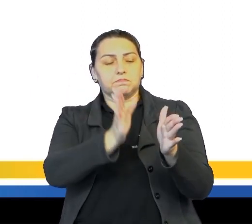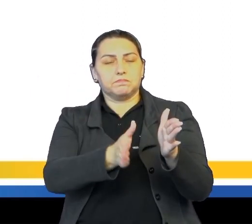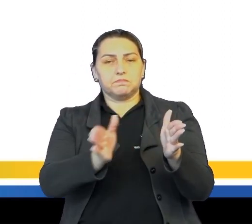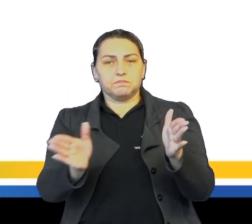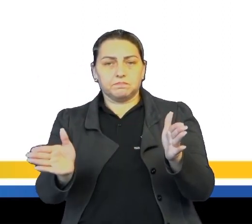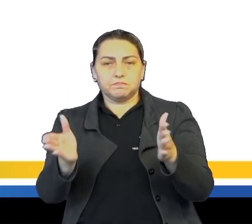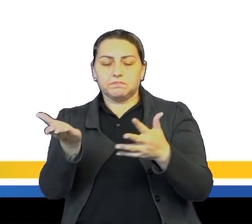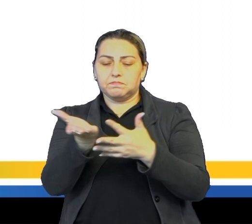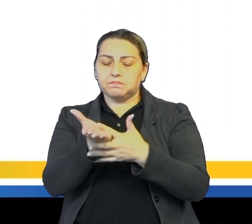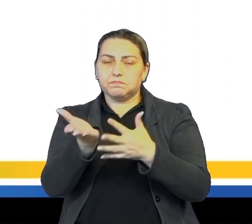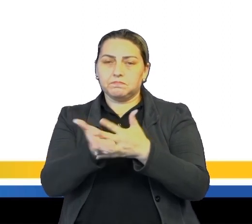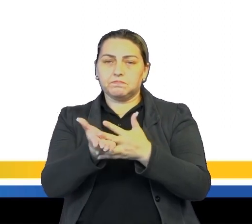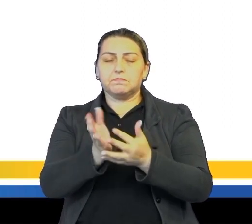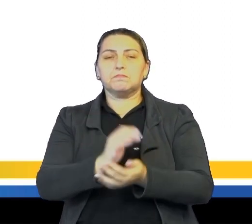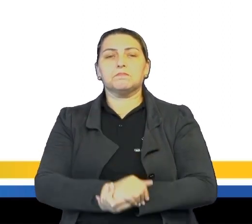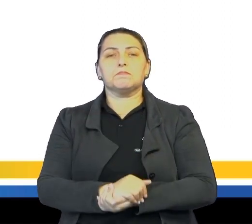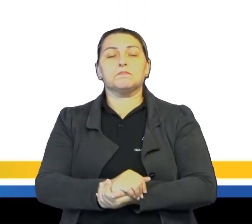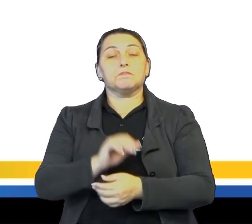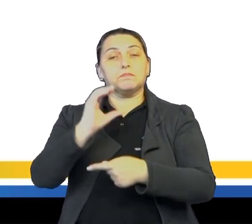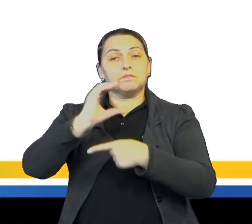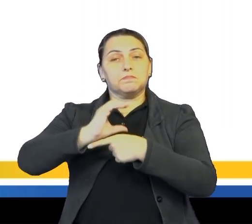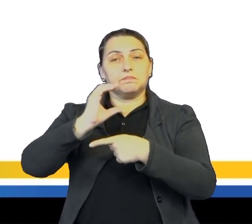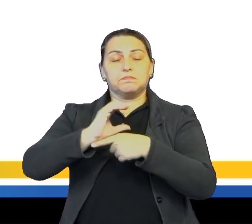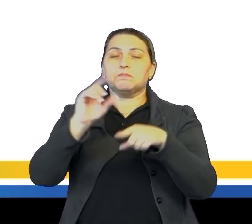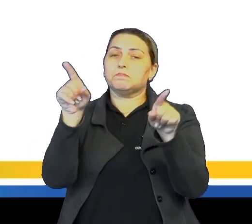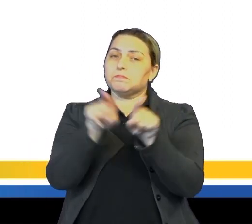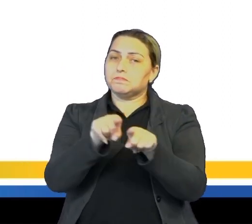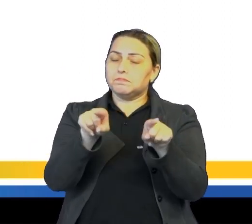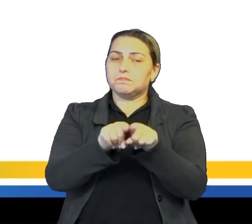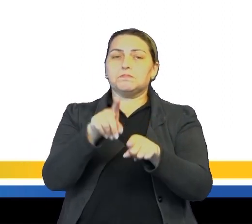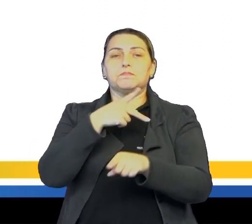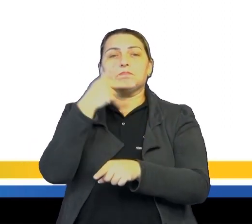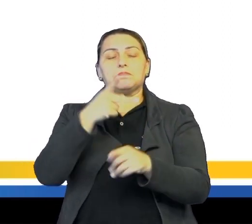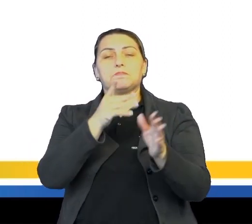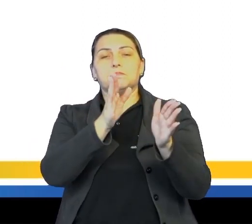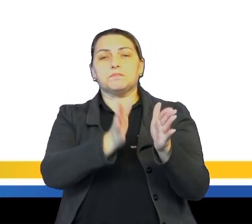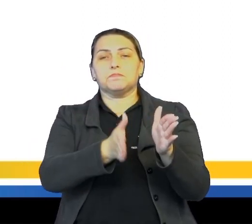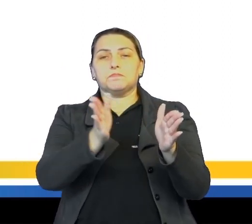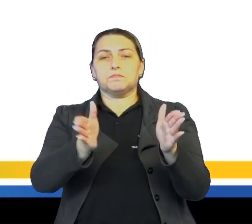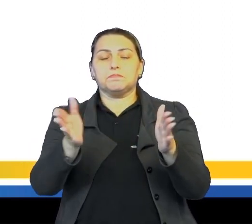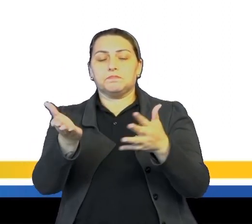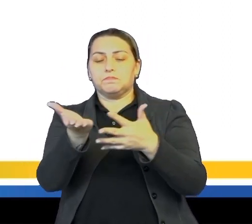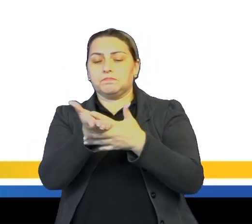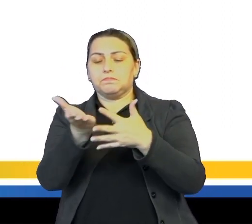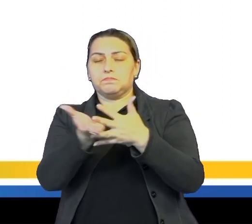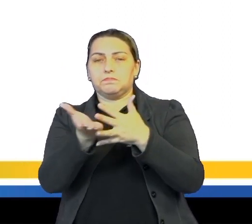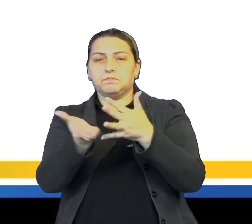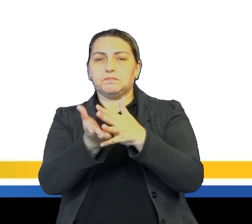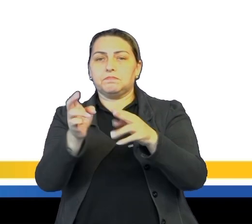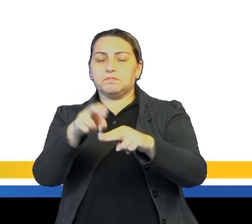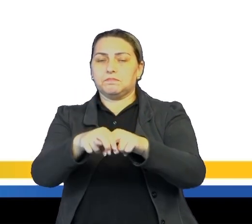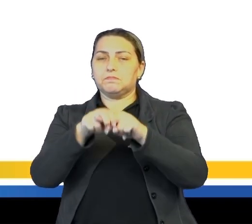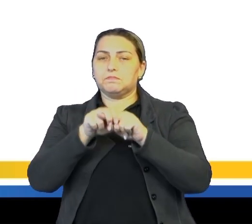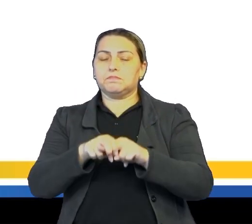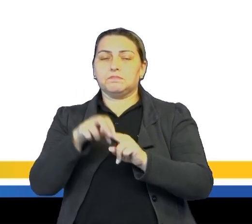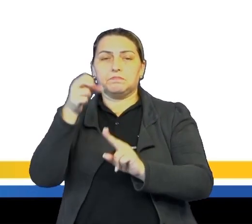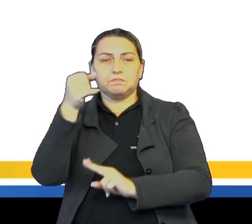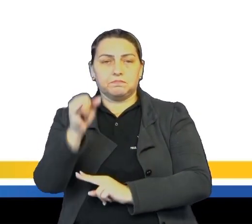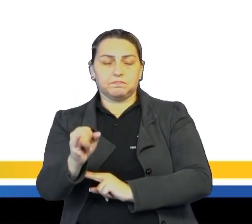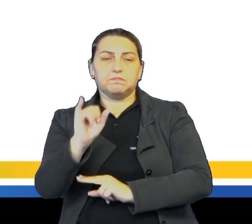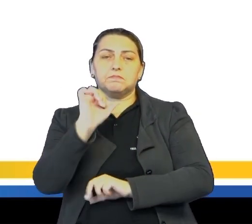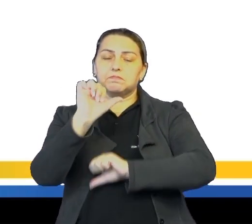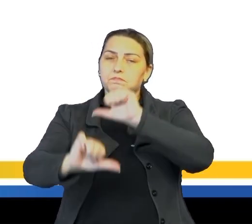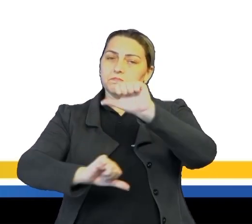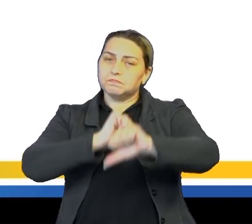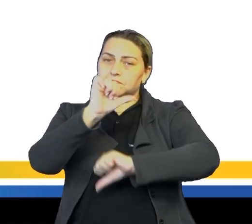das parcelas na letra C eu também estou falando de ordem das parcelas portanto se ele